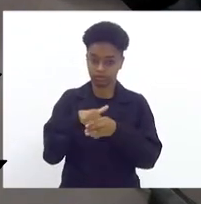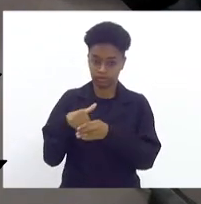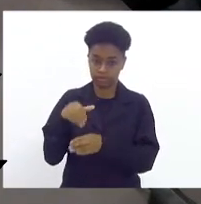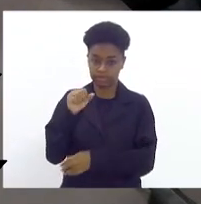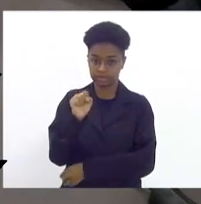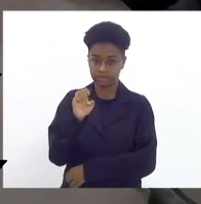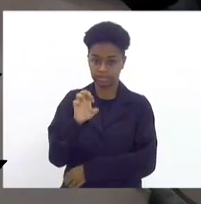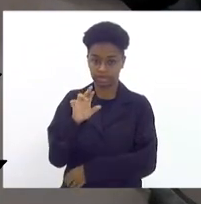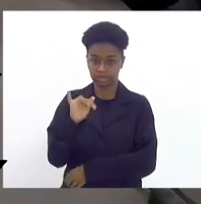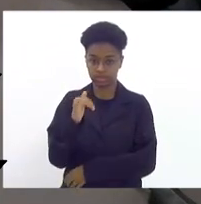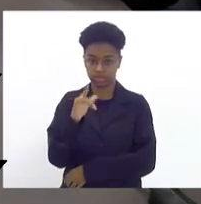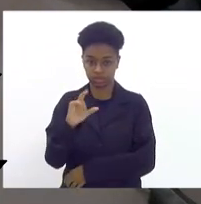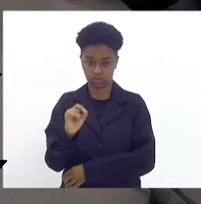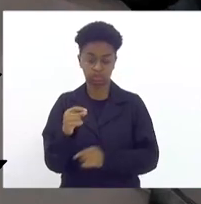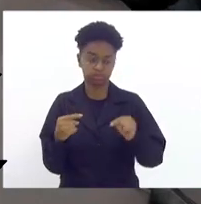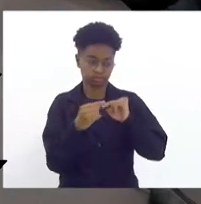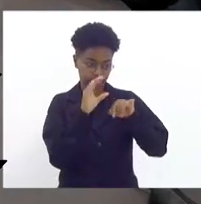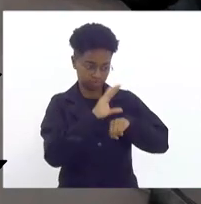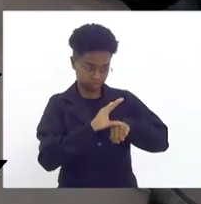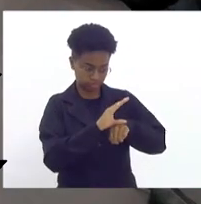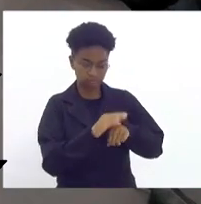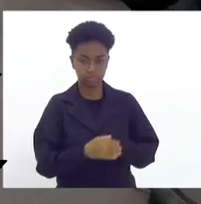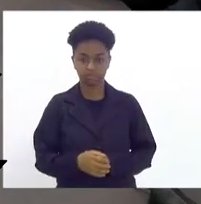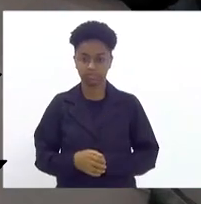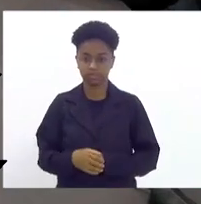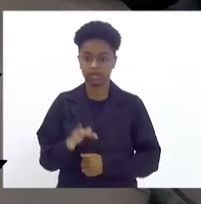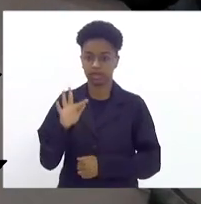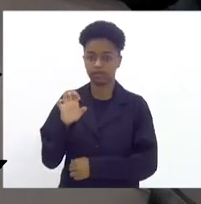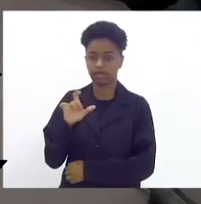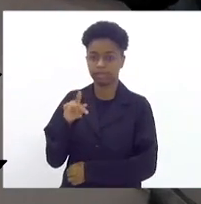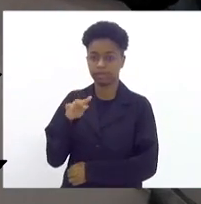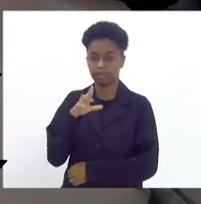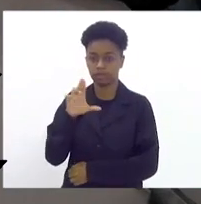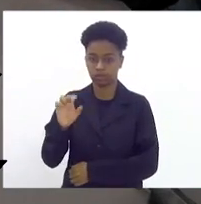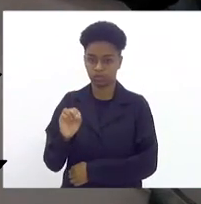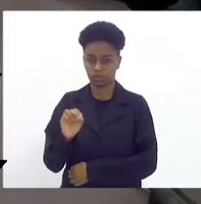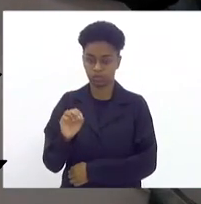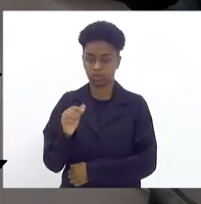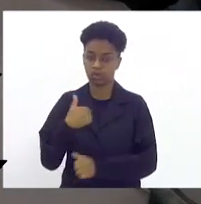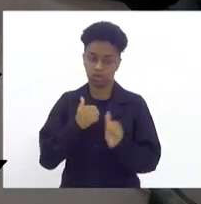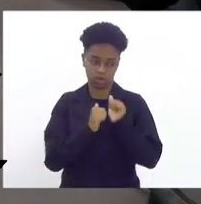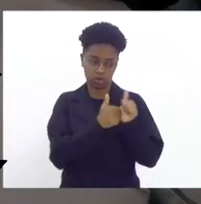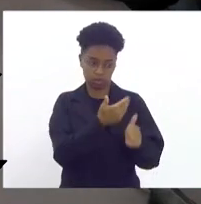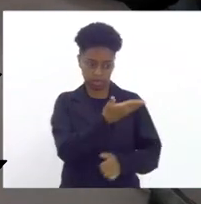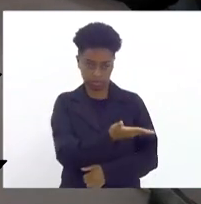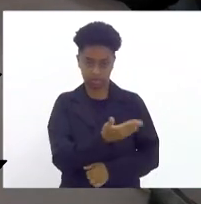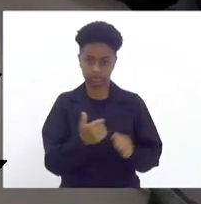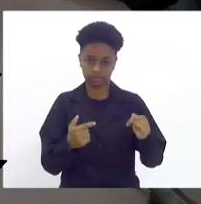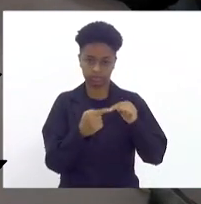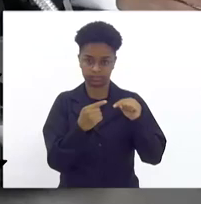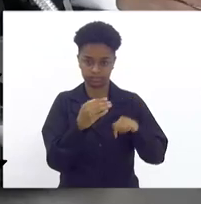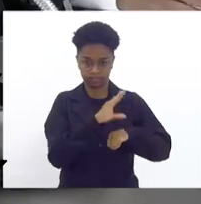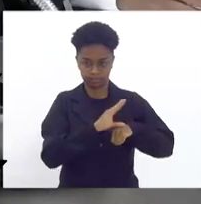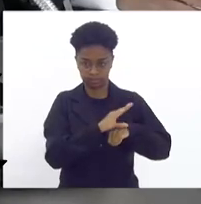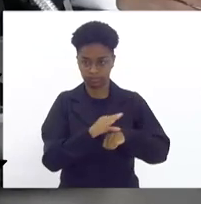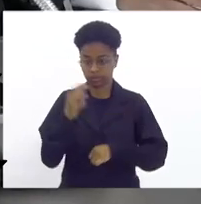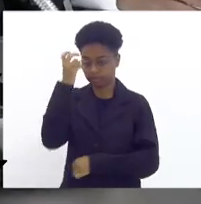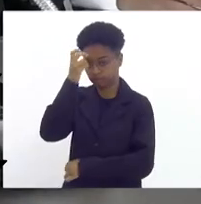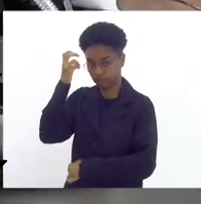Serginho. Pela condicionalidade. Deputado Filipinho Raves. Acompanho o relator. Condicionalidade. Deputada